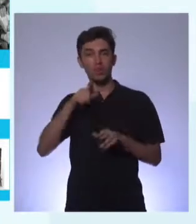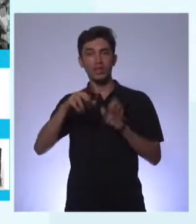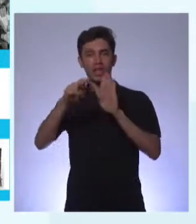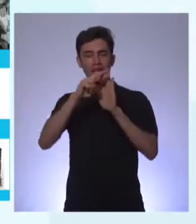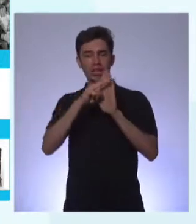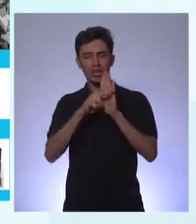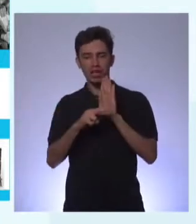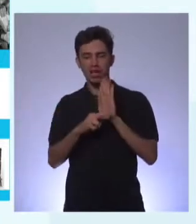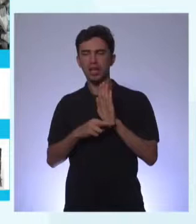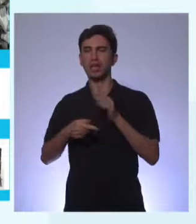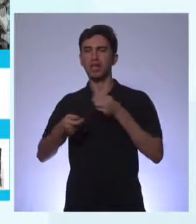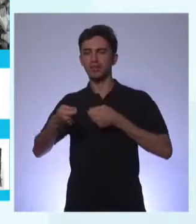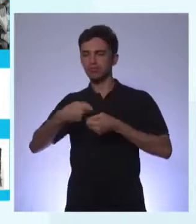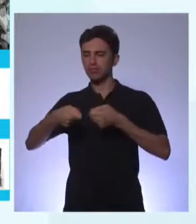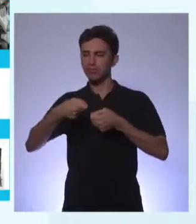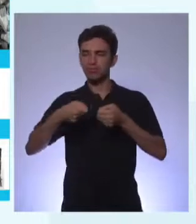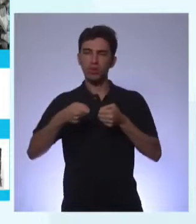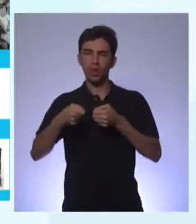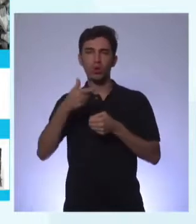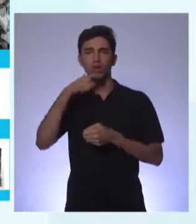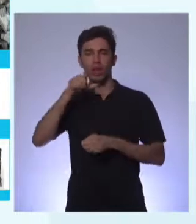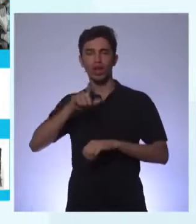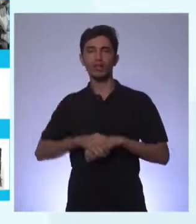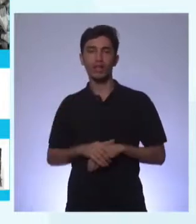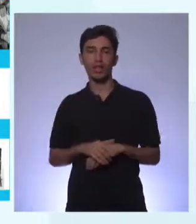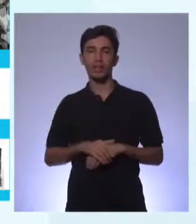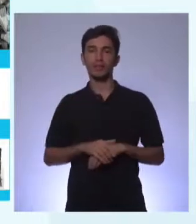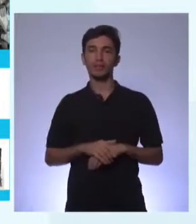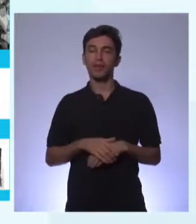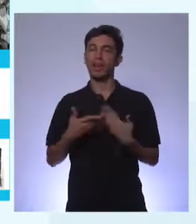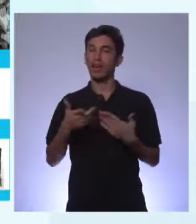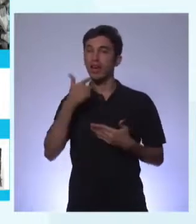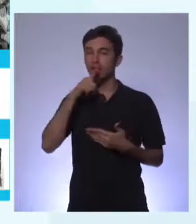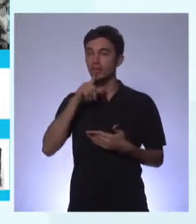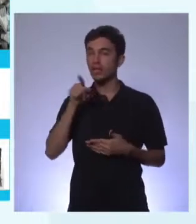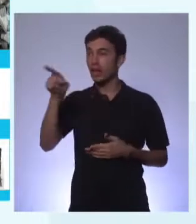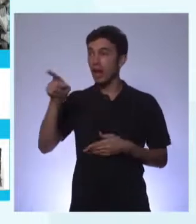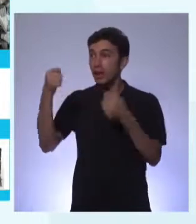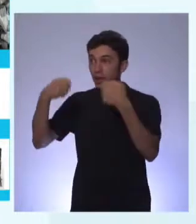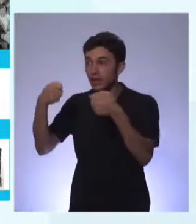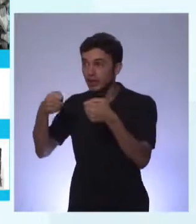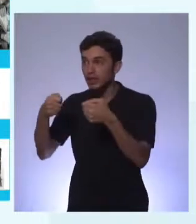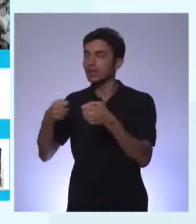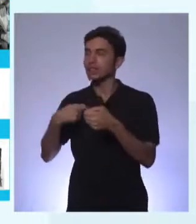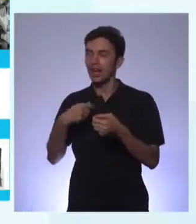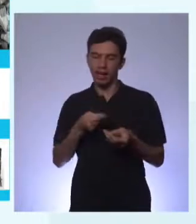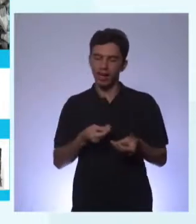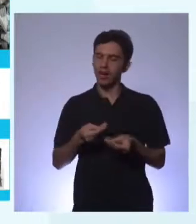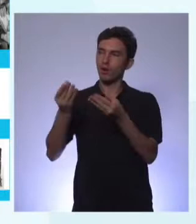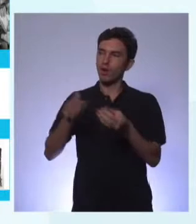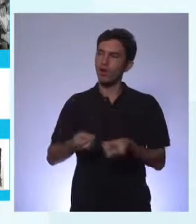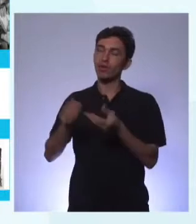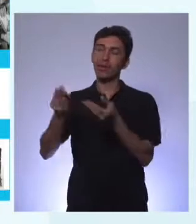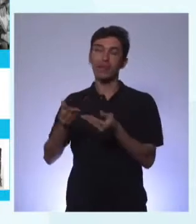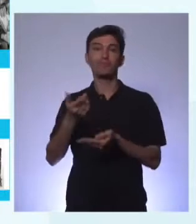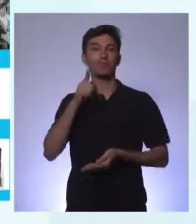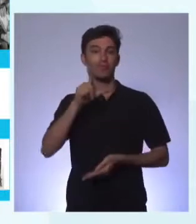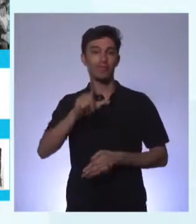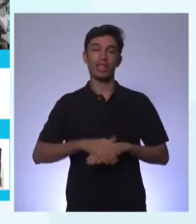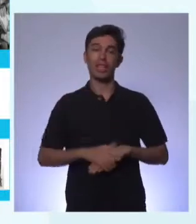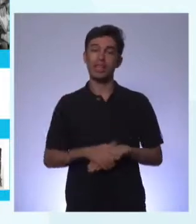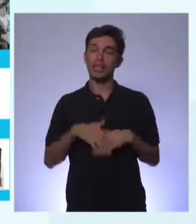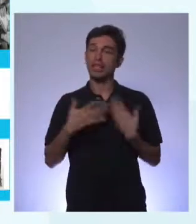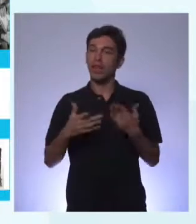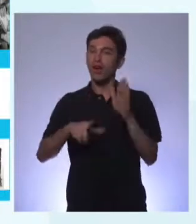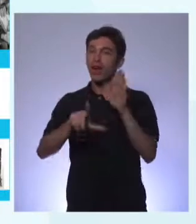mesmo, ou seja, que é a relação entre a oferta e a demanda, né? É lei essa que se